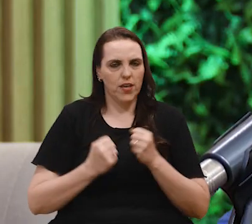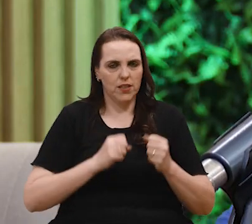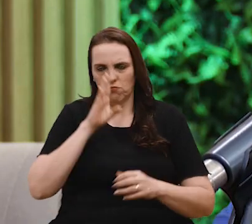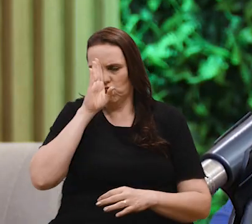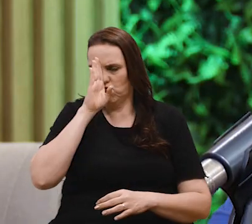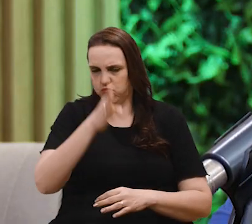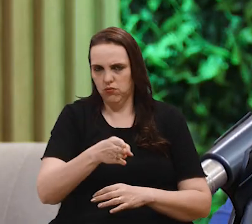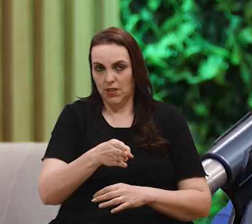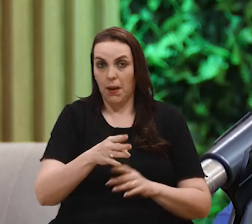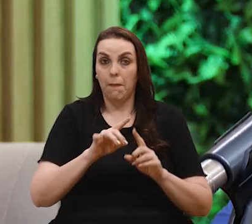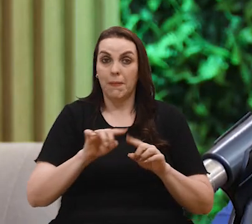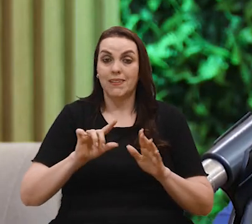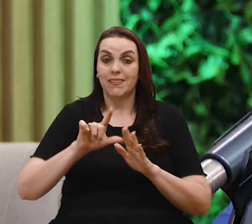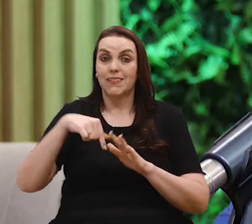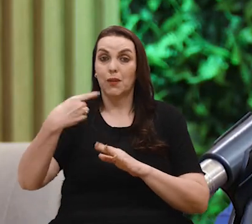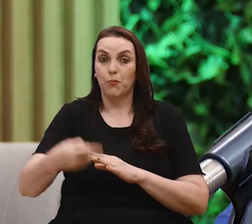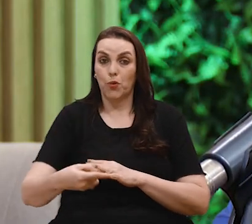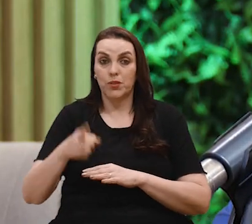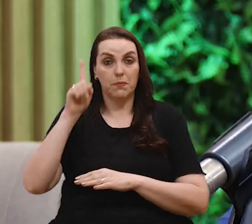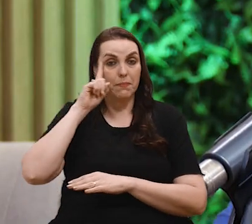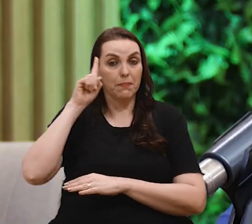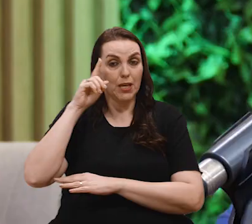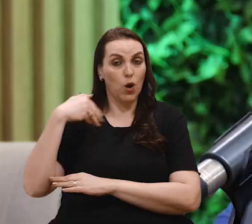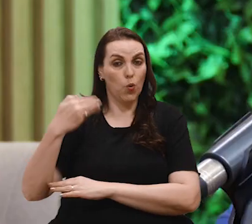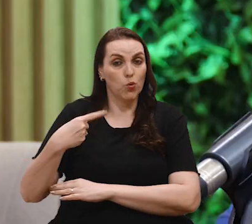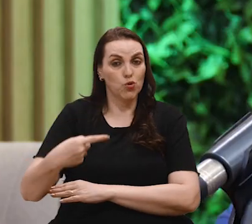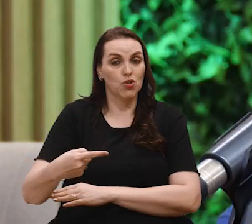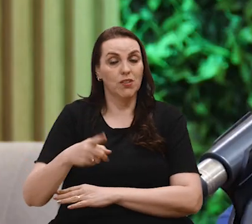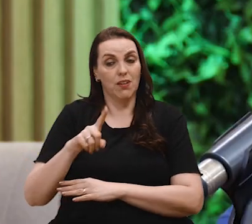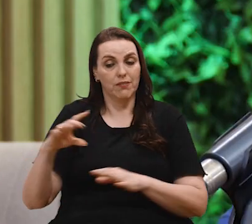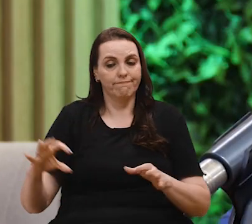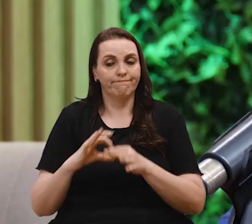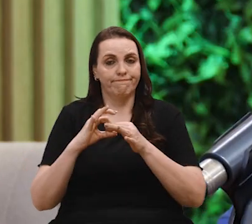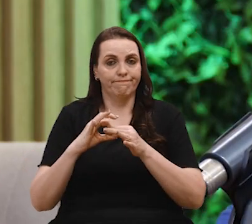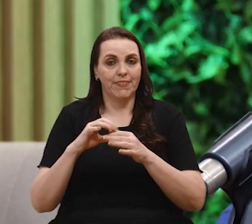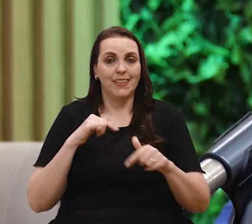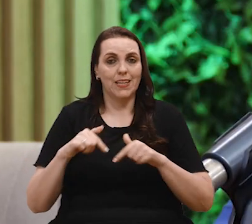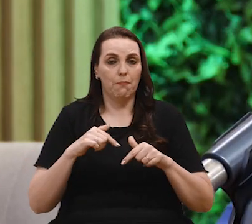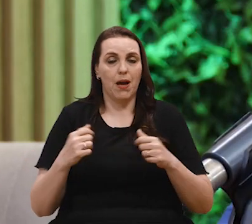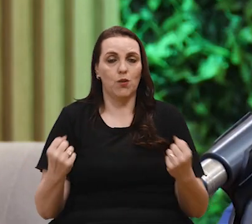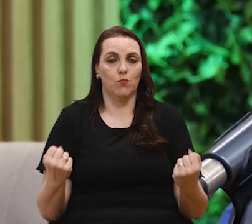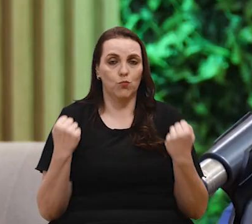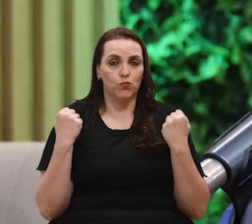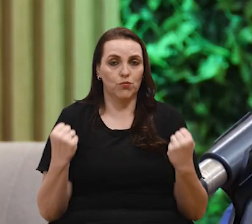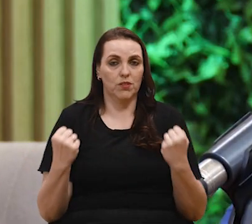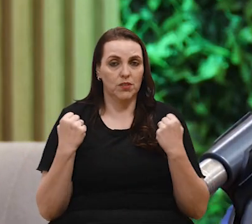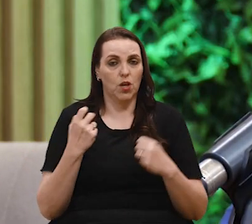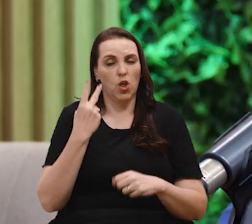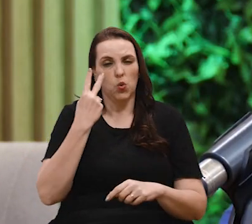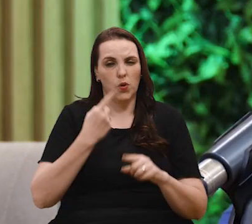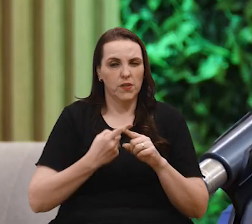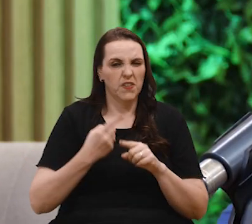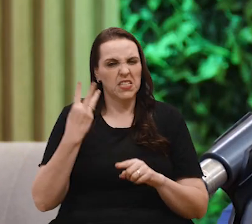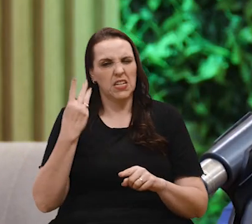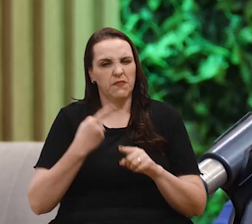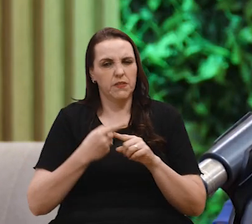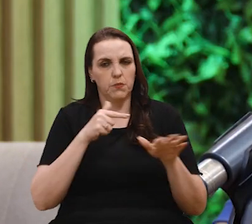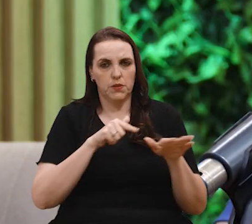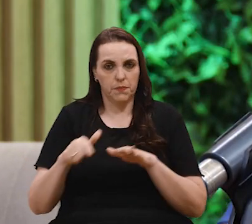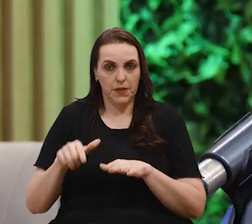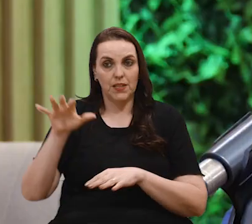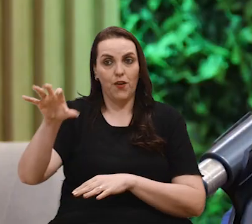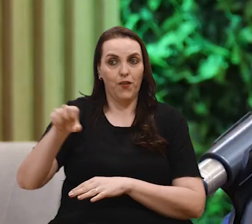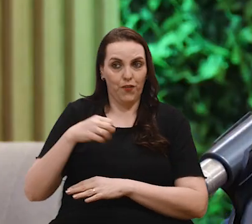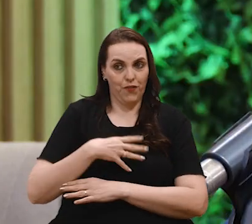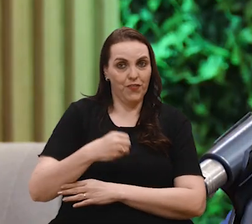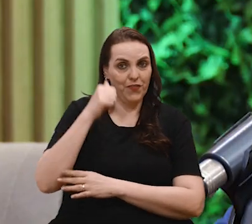né? Só que depois eu tenho uma rotina muito atrelada. Eu tenho um trabalho de musculação 2, 3 vezes por semana, pegar a filha